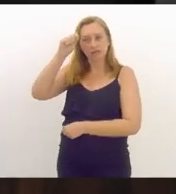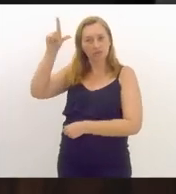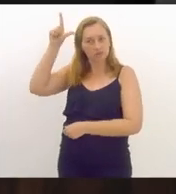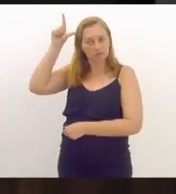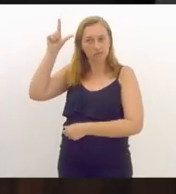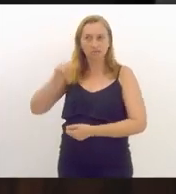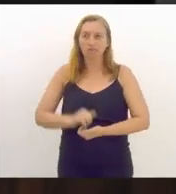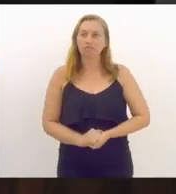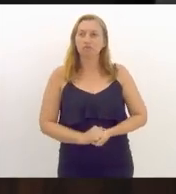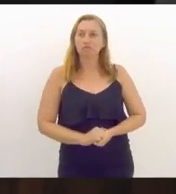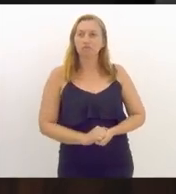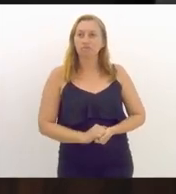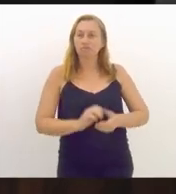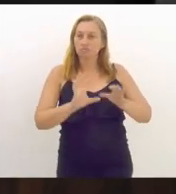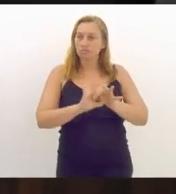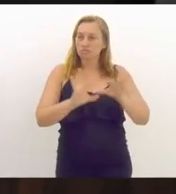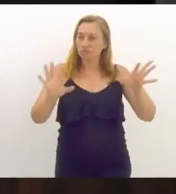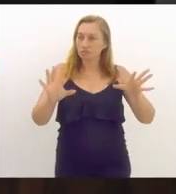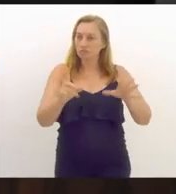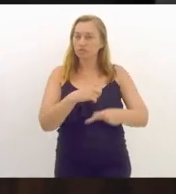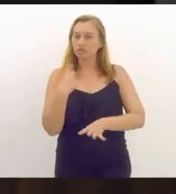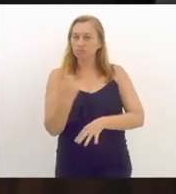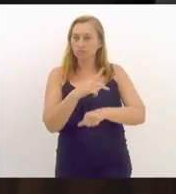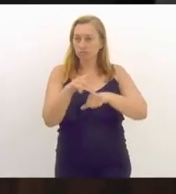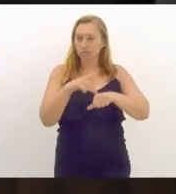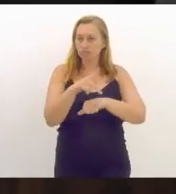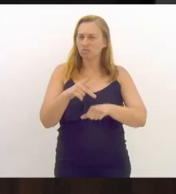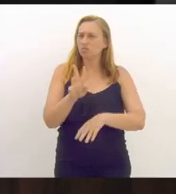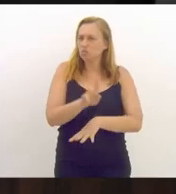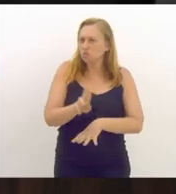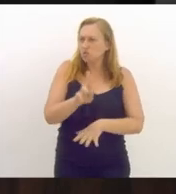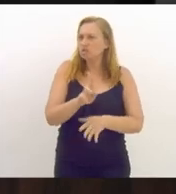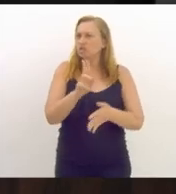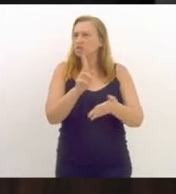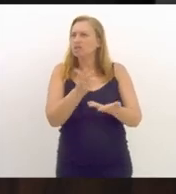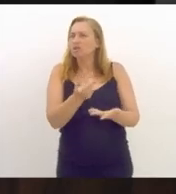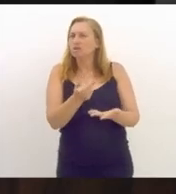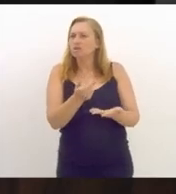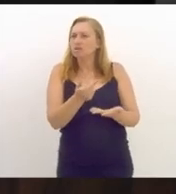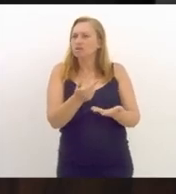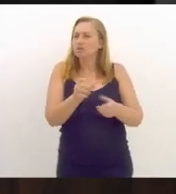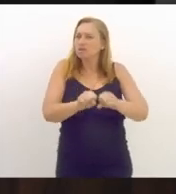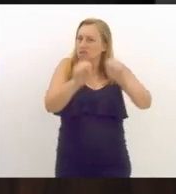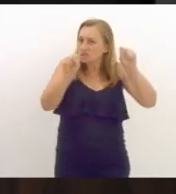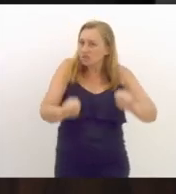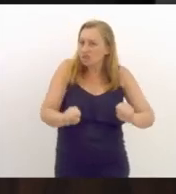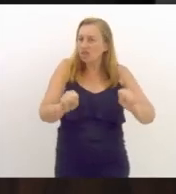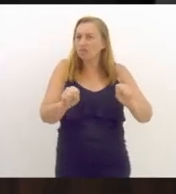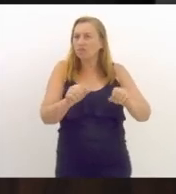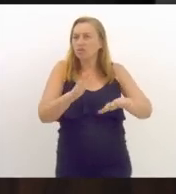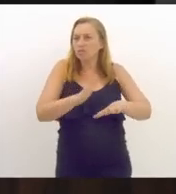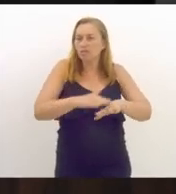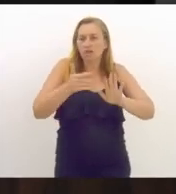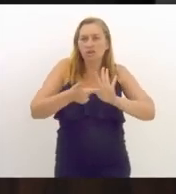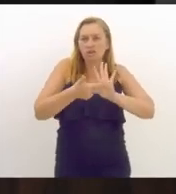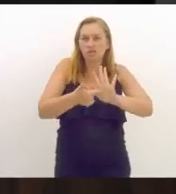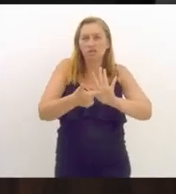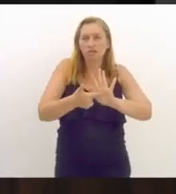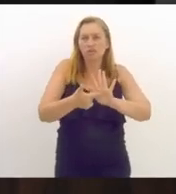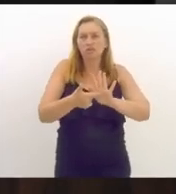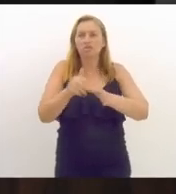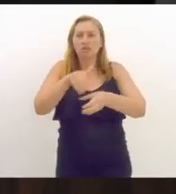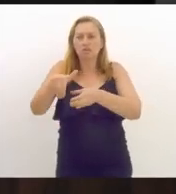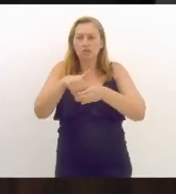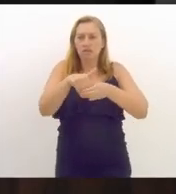que garantiu a democracia em nosso país porque o que usaram de máquina que ficou mais visível foi no dia da eleição